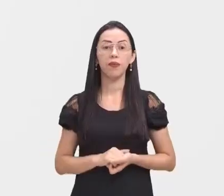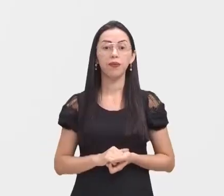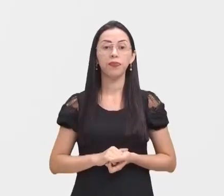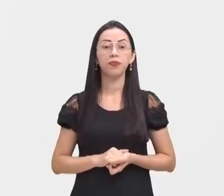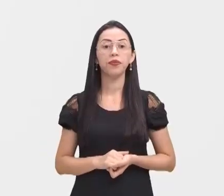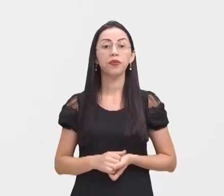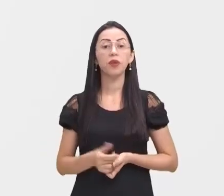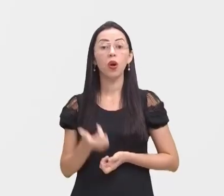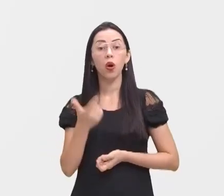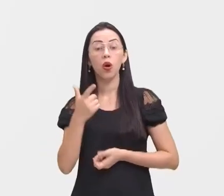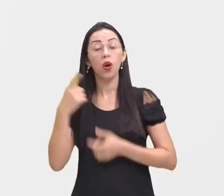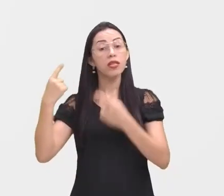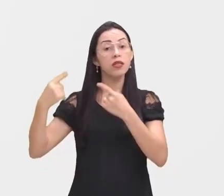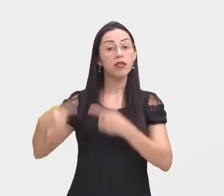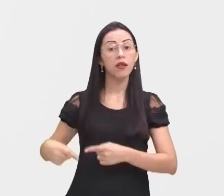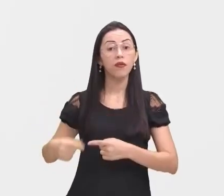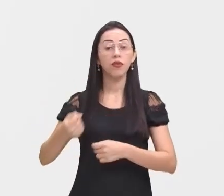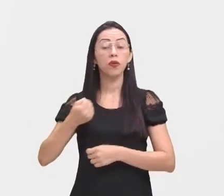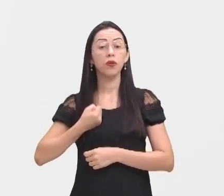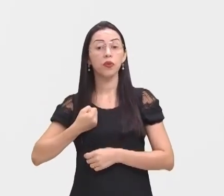próximo desafio.